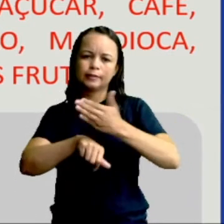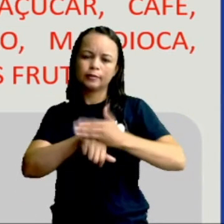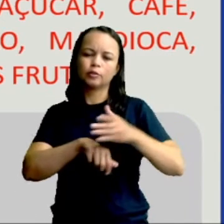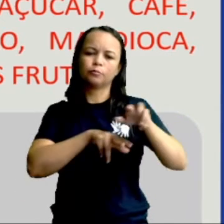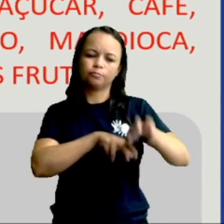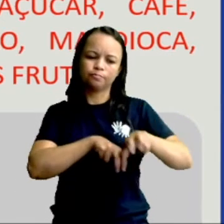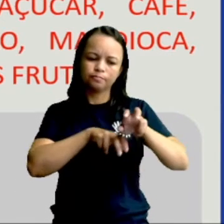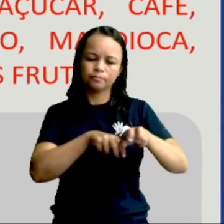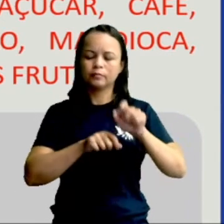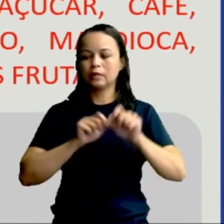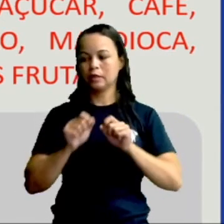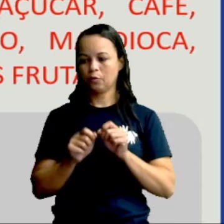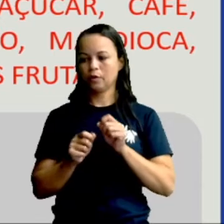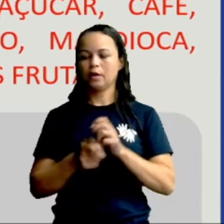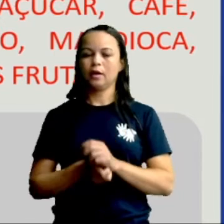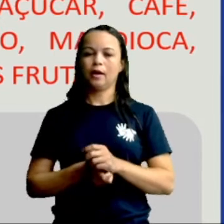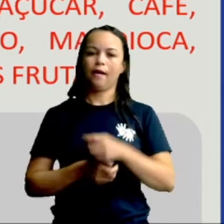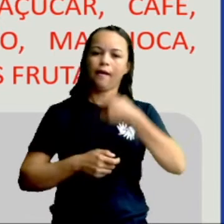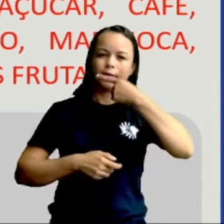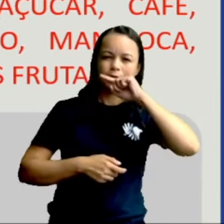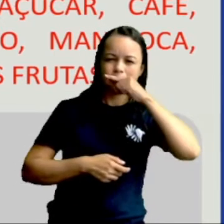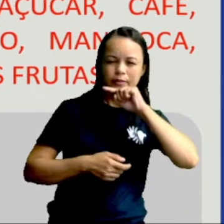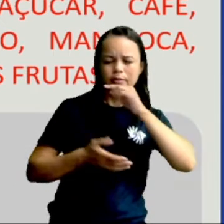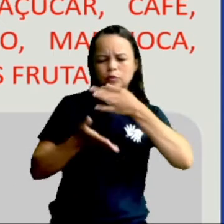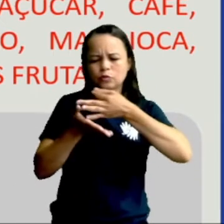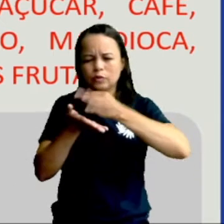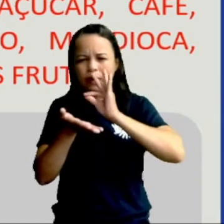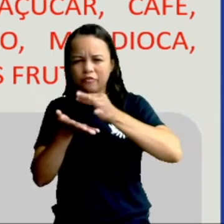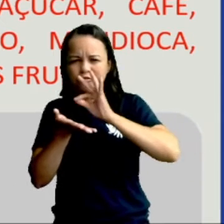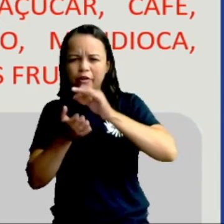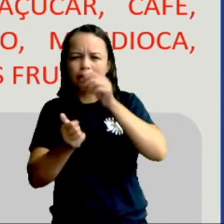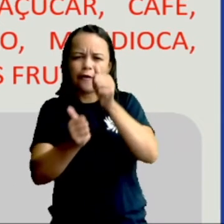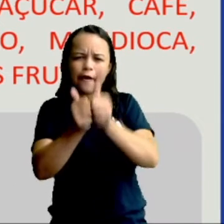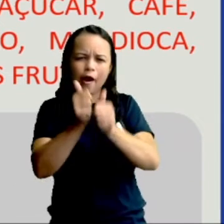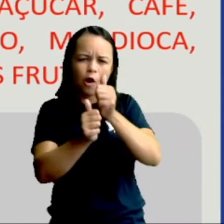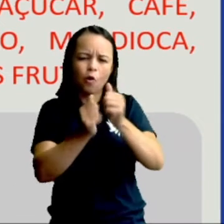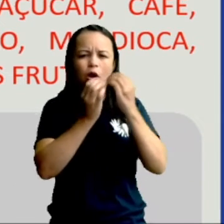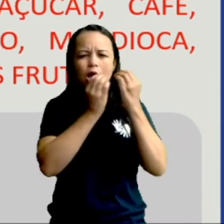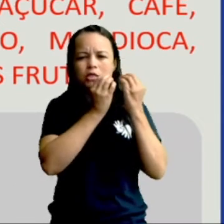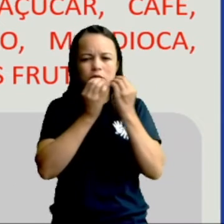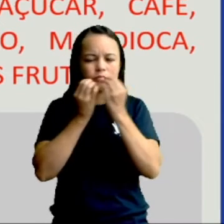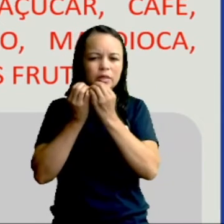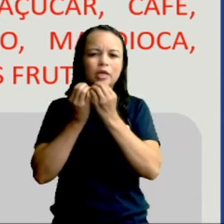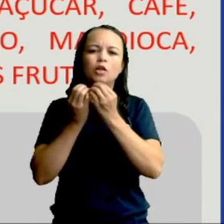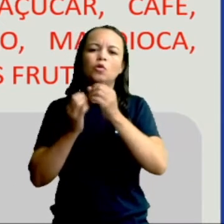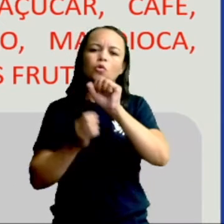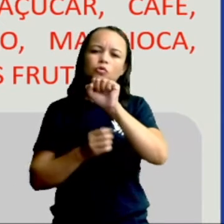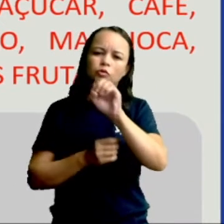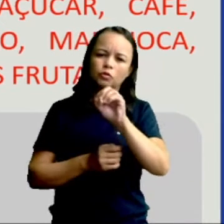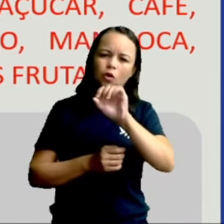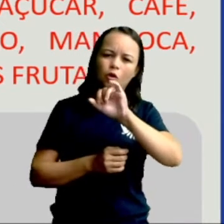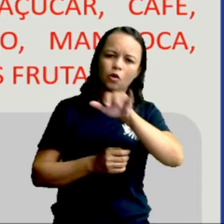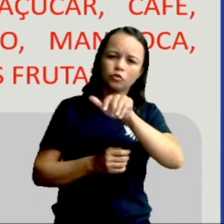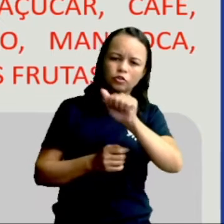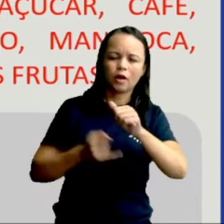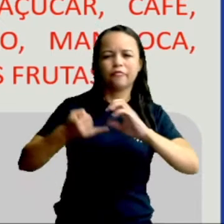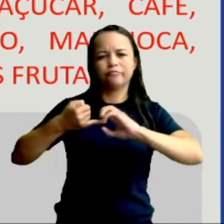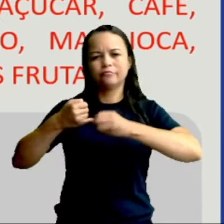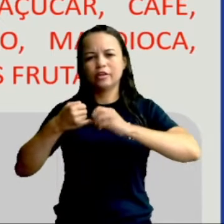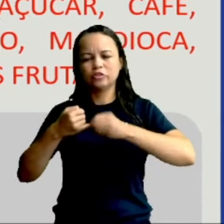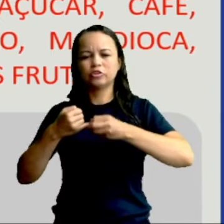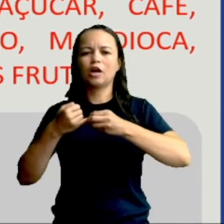cultivados são cana-de-açúcar, café, arroz, milho, soja, feijão,